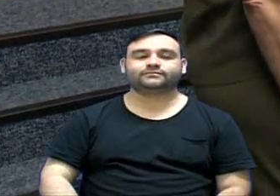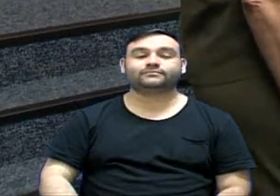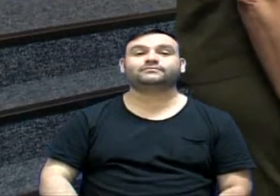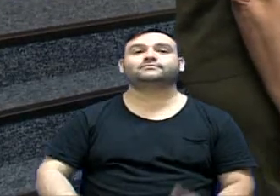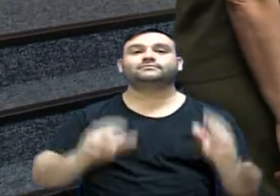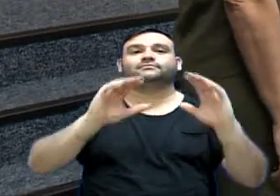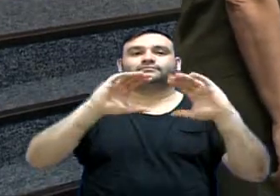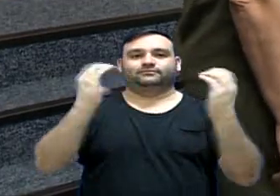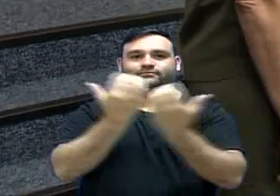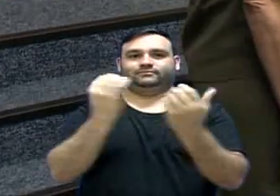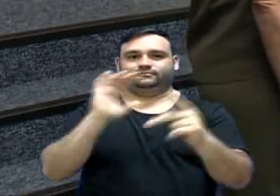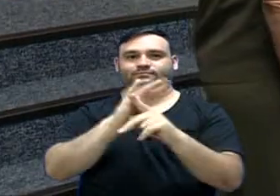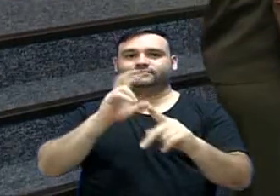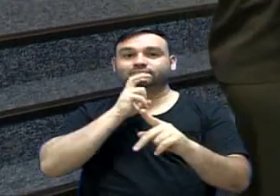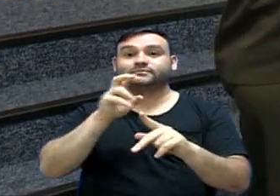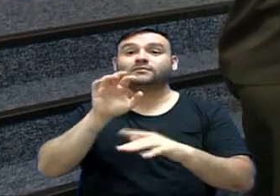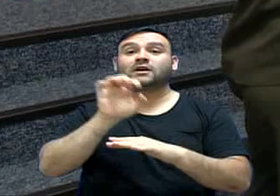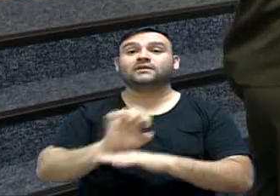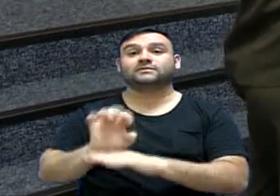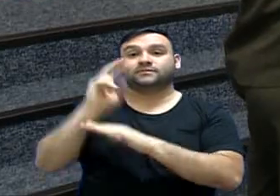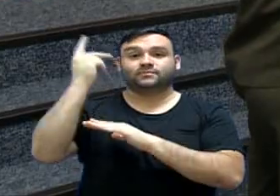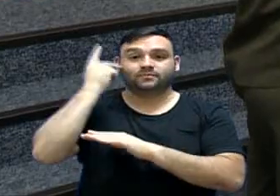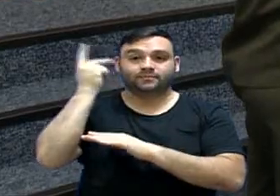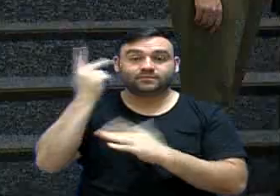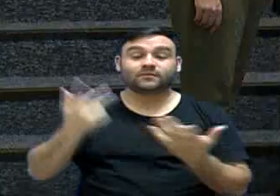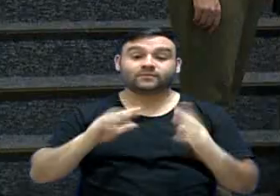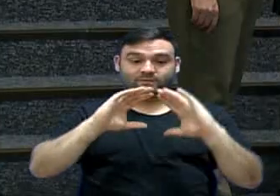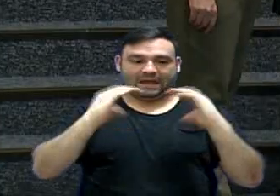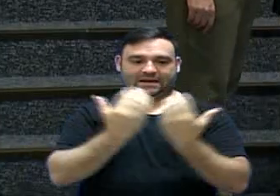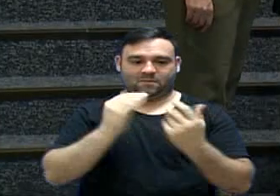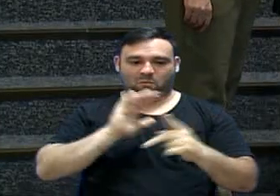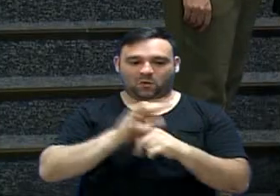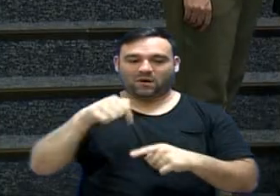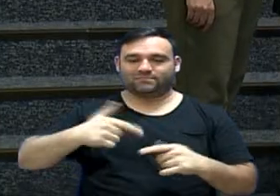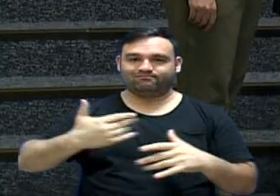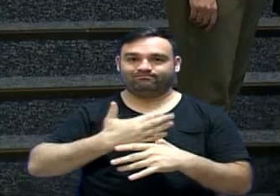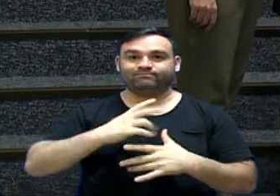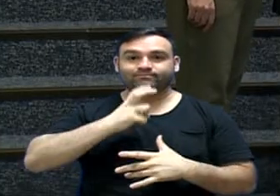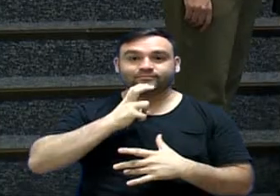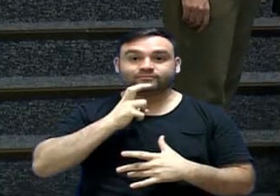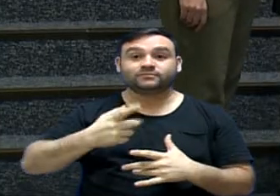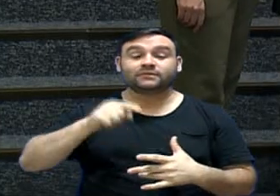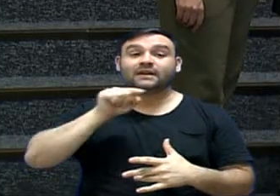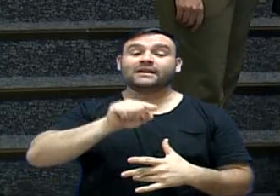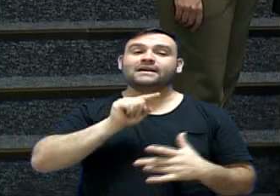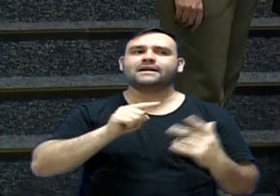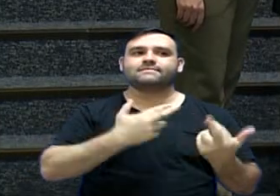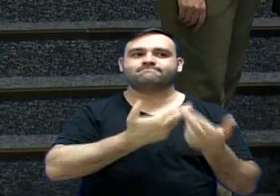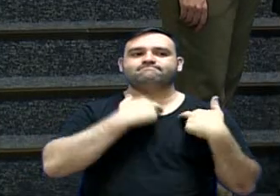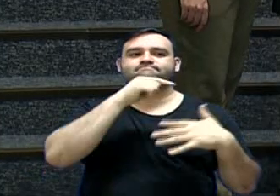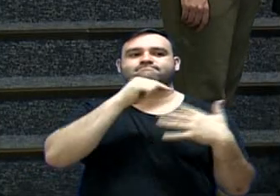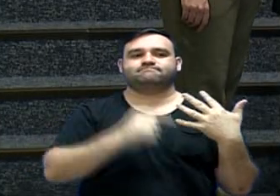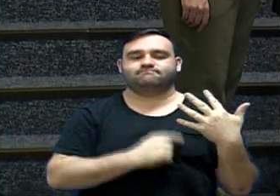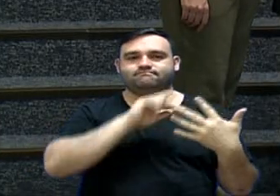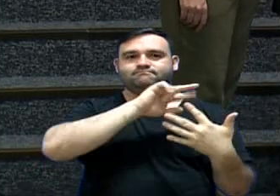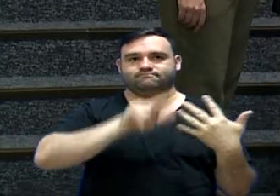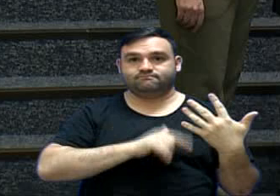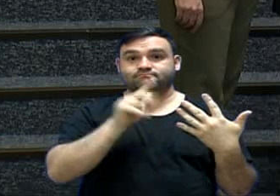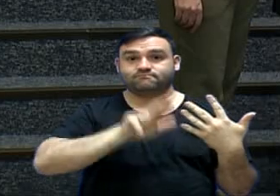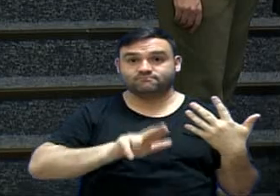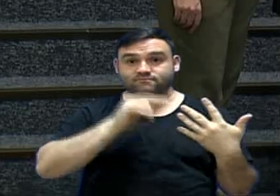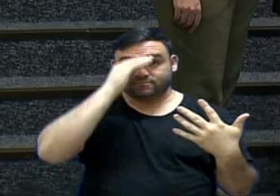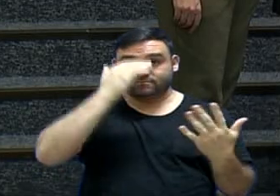Câmara Municipal de Sorocaba, Estado de São Paulo. A Câmara Municipal de Sorocaba, no uso de suas atribuições,